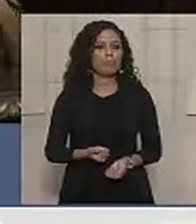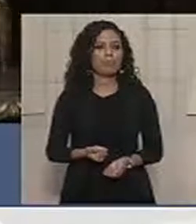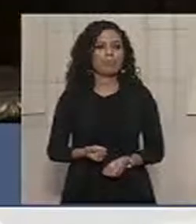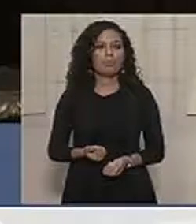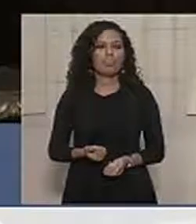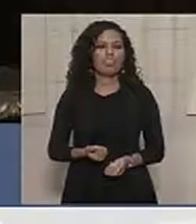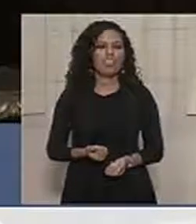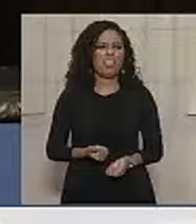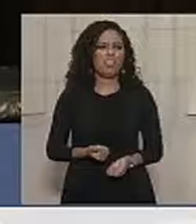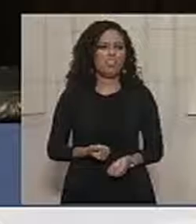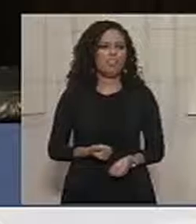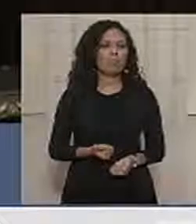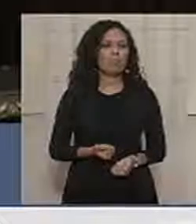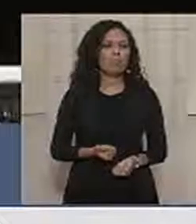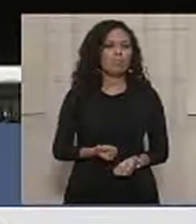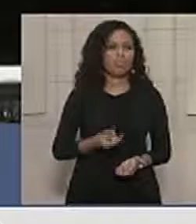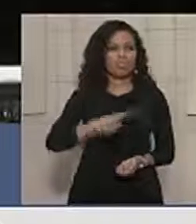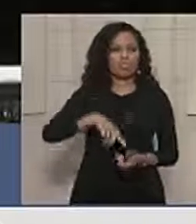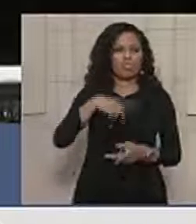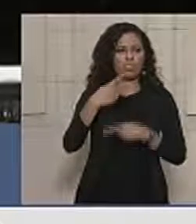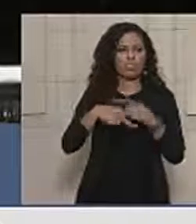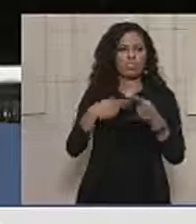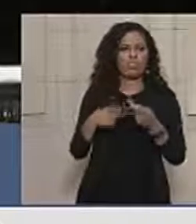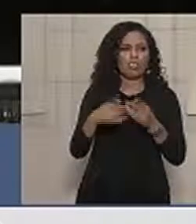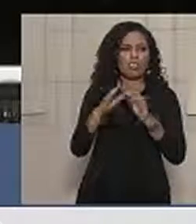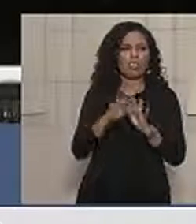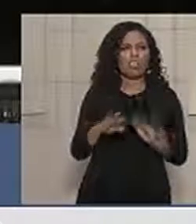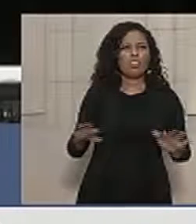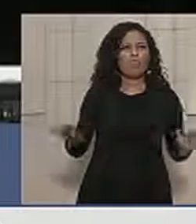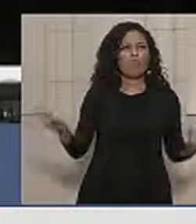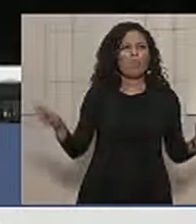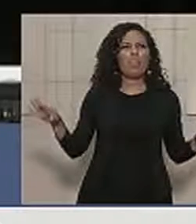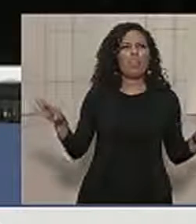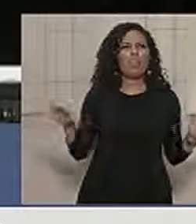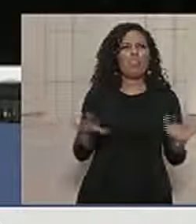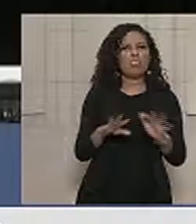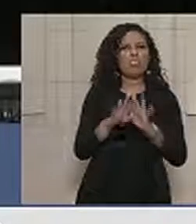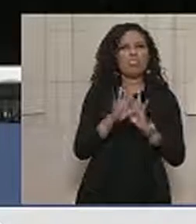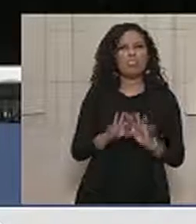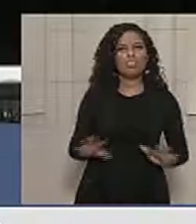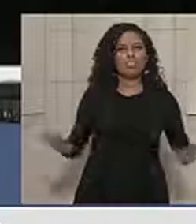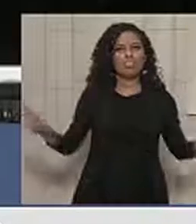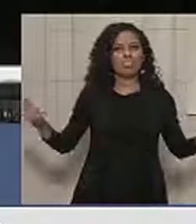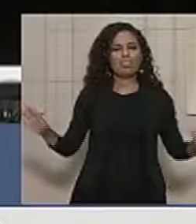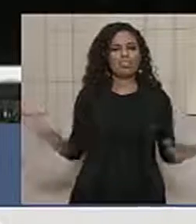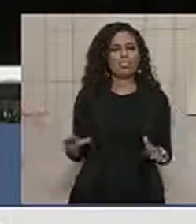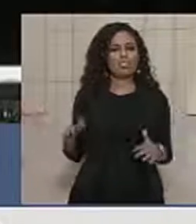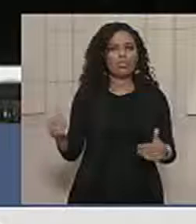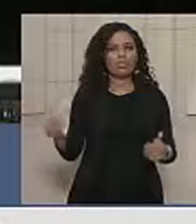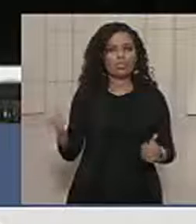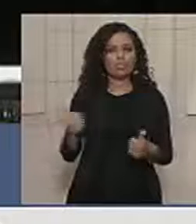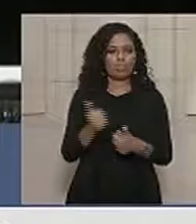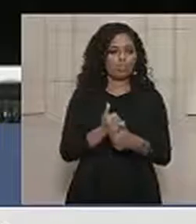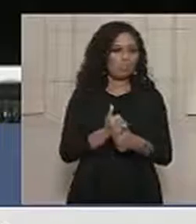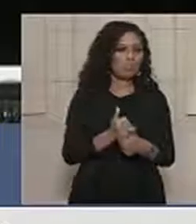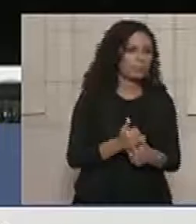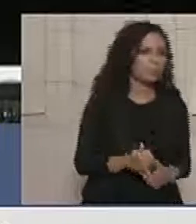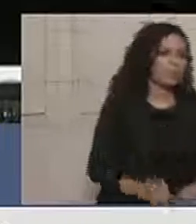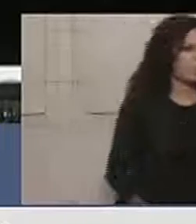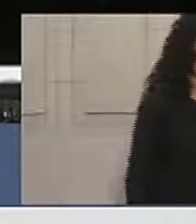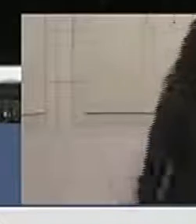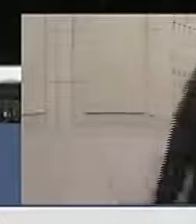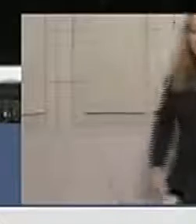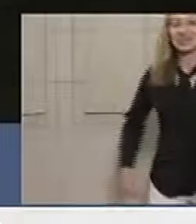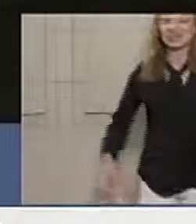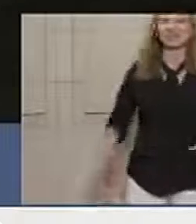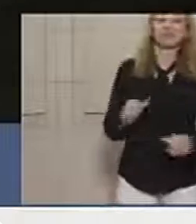que fosse breve para que a gente possa cumprir o tempo regimental, e o de Vossa Excelência já ultrapassou. Um